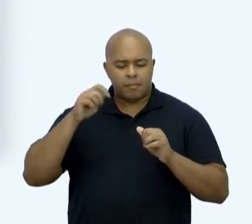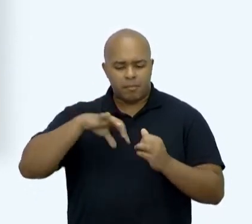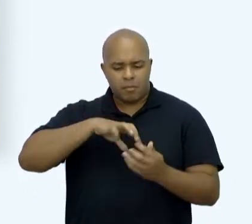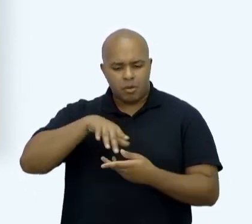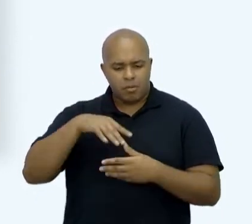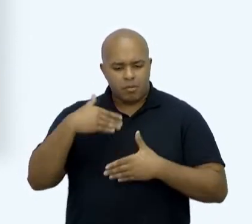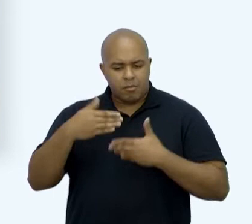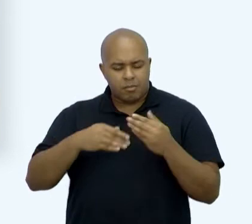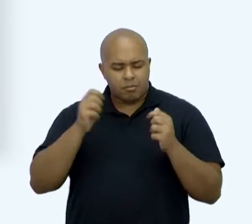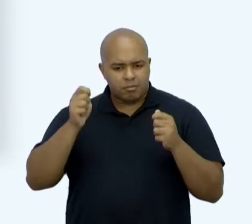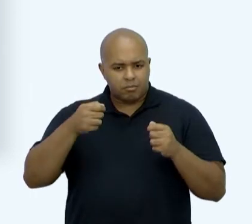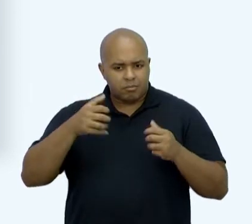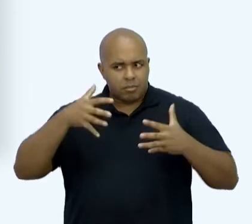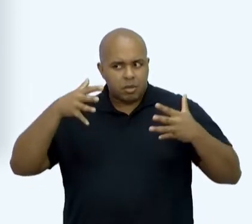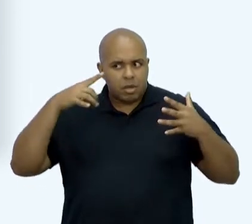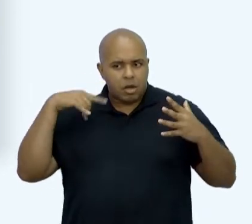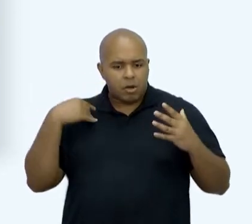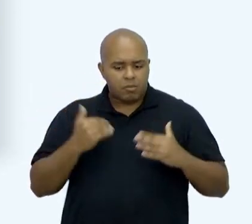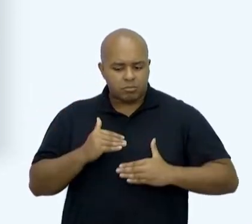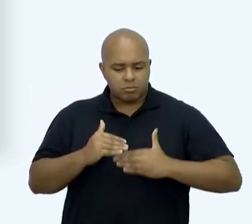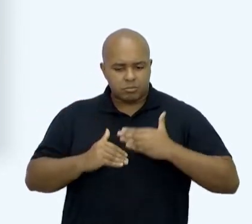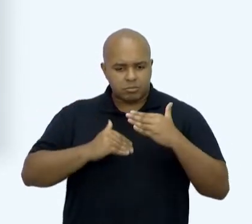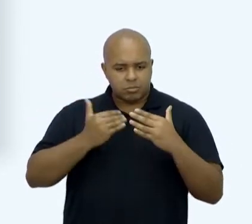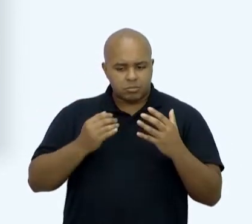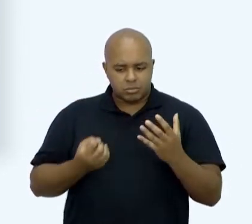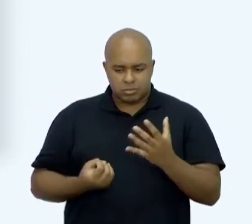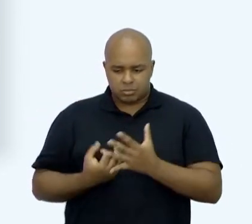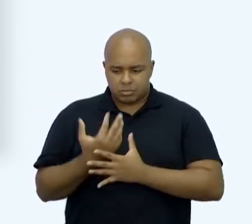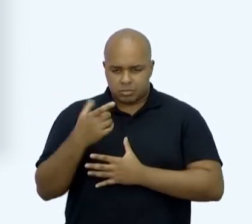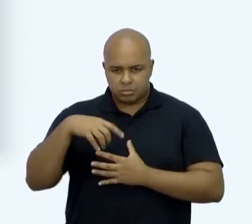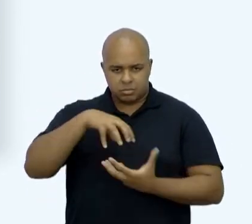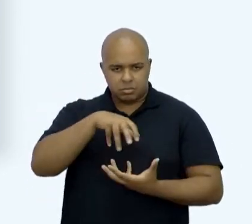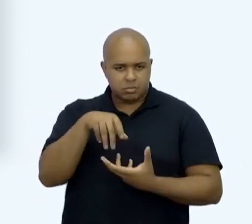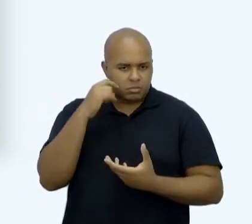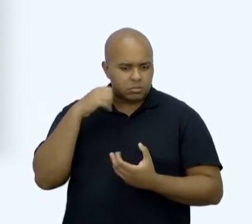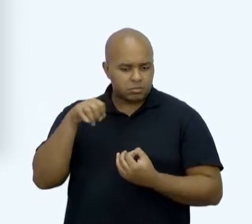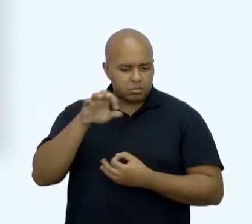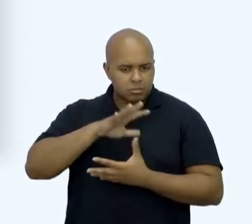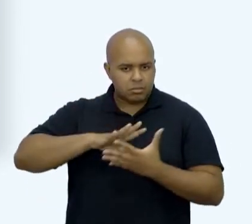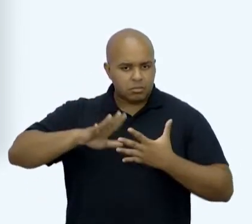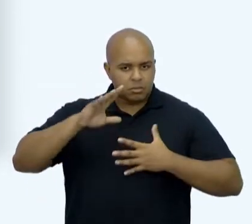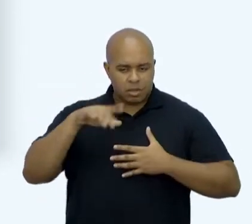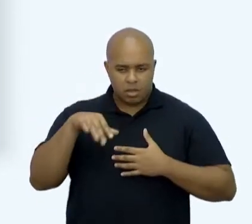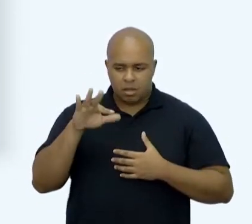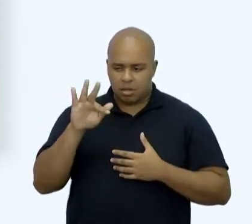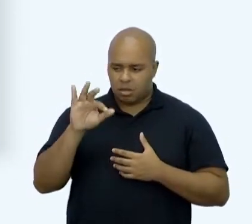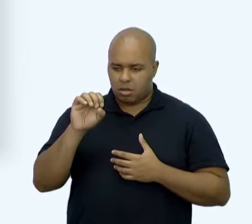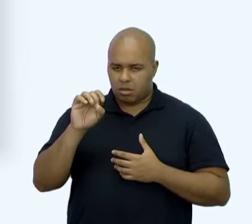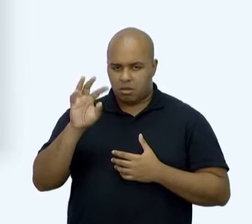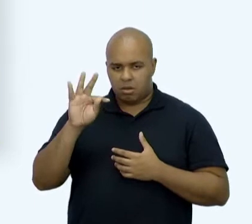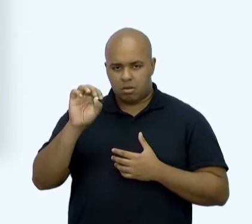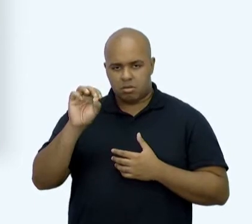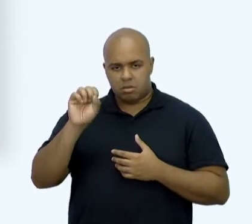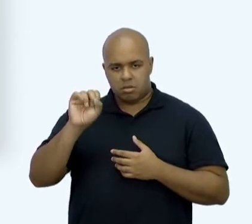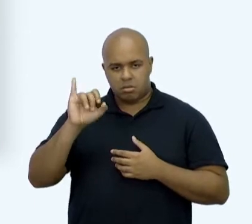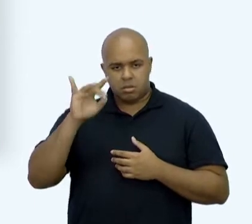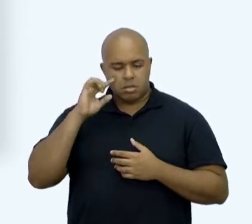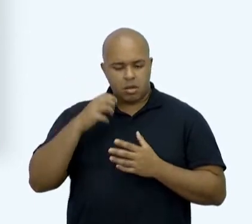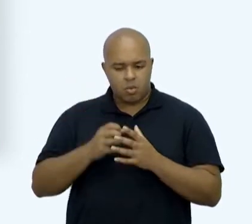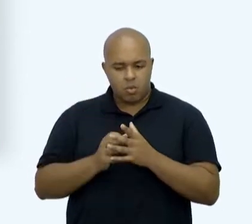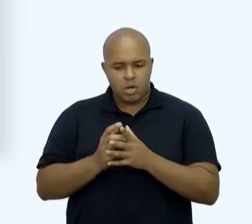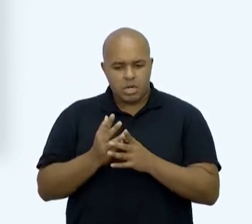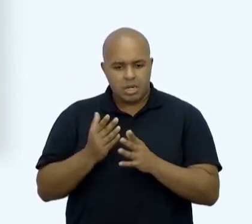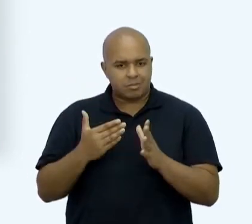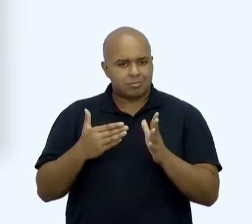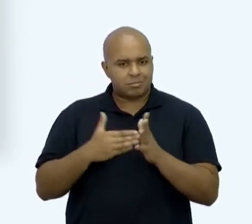no processo de evolução da criação neste planeta, é a fotossíntese. Uma quantidade